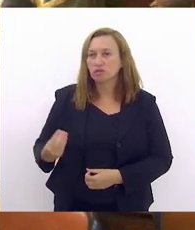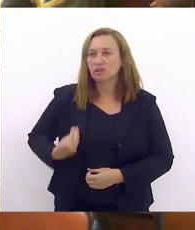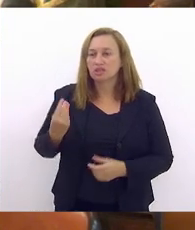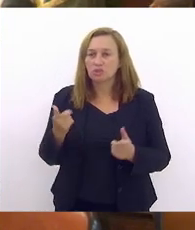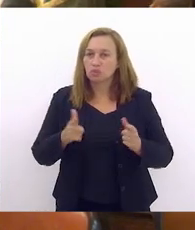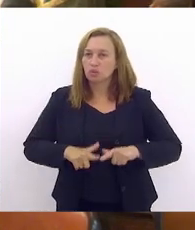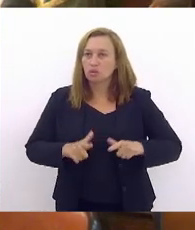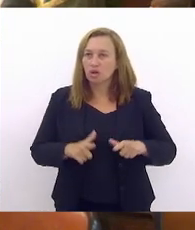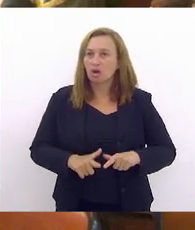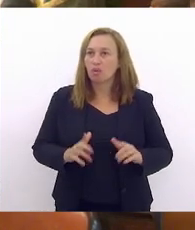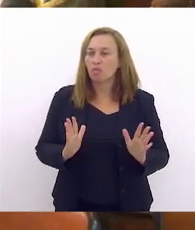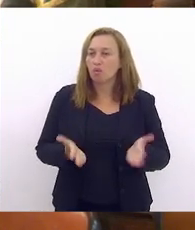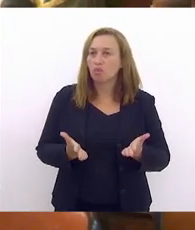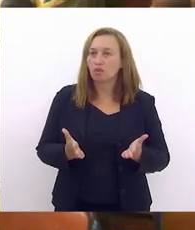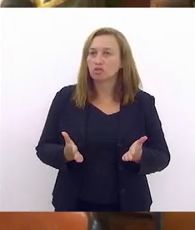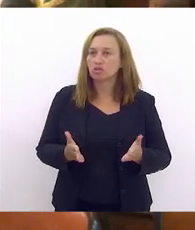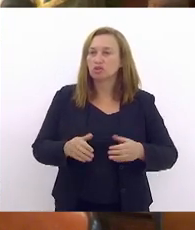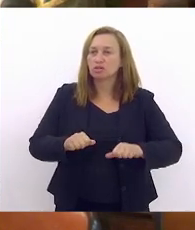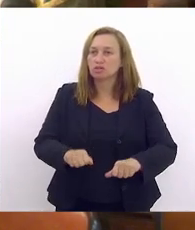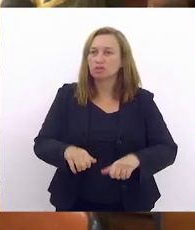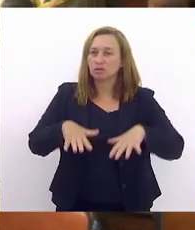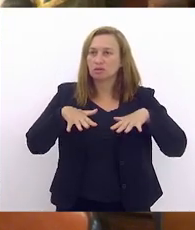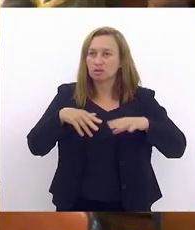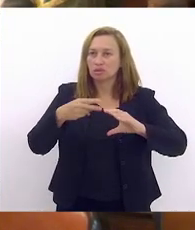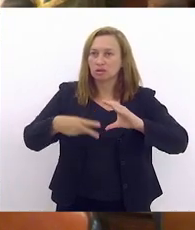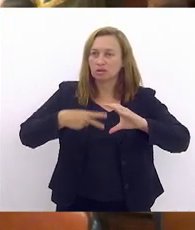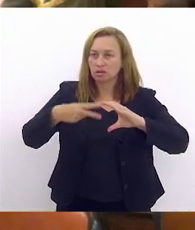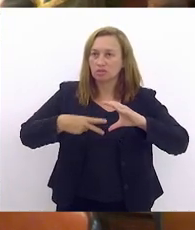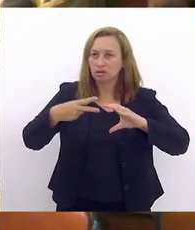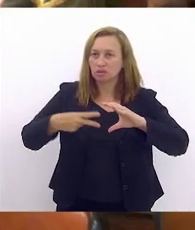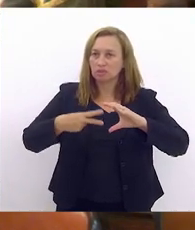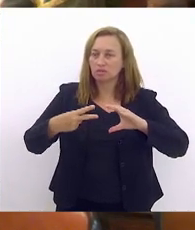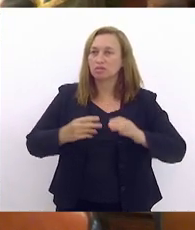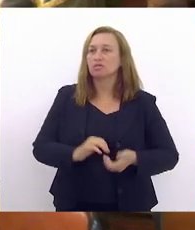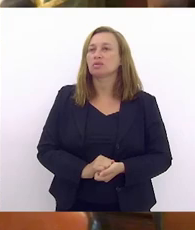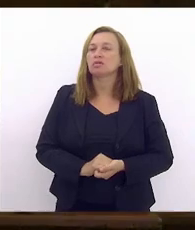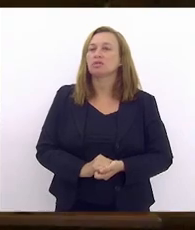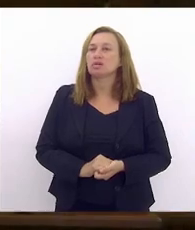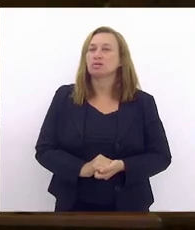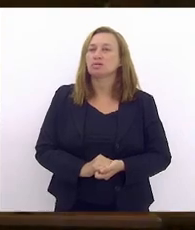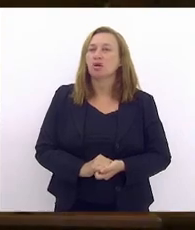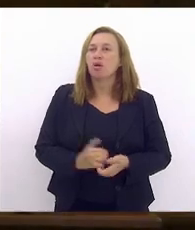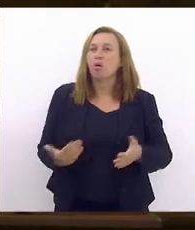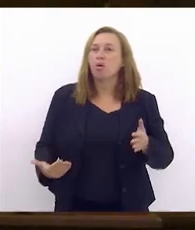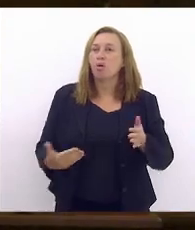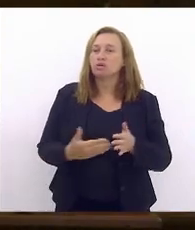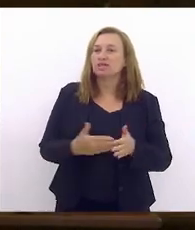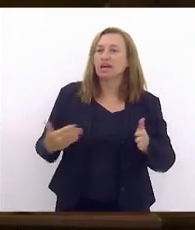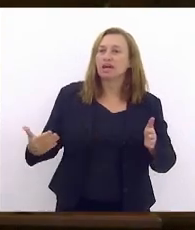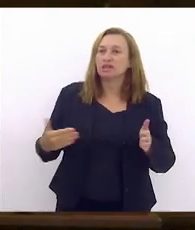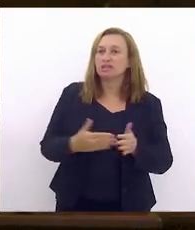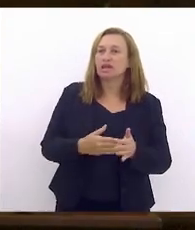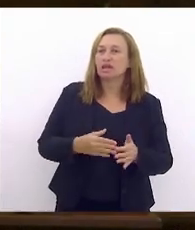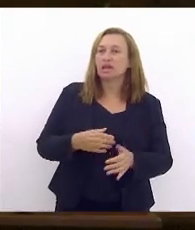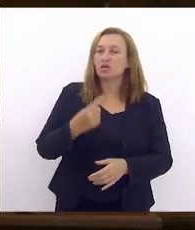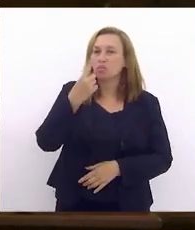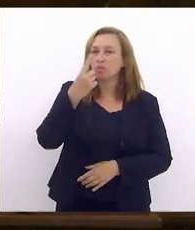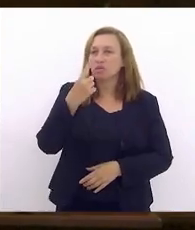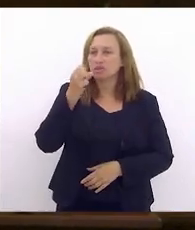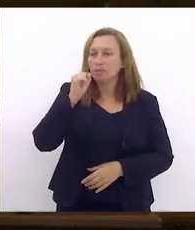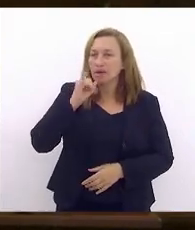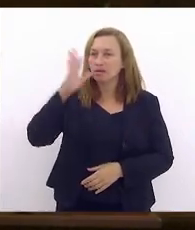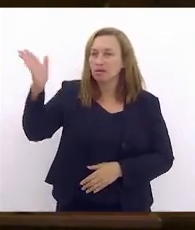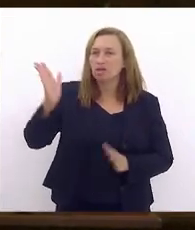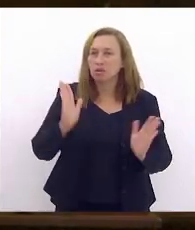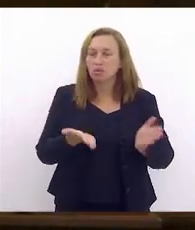está hoje em sessão na Câmara de Vereadores, direto, ontem foi até uma hora da manhã, mandando o regimento, e hoje está